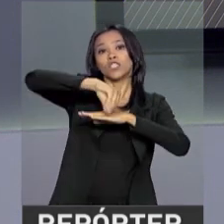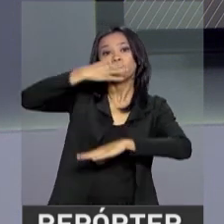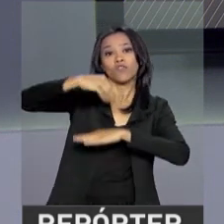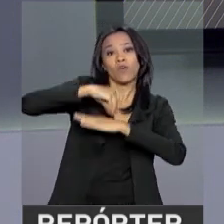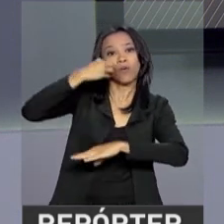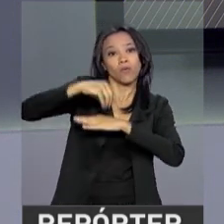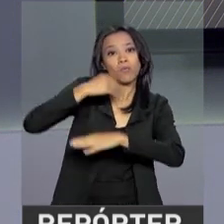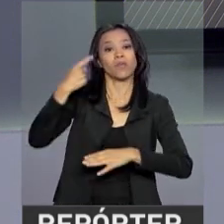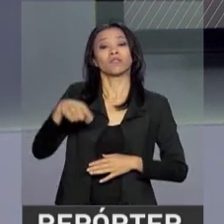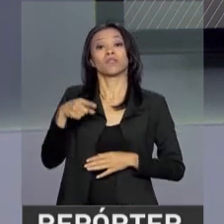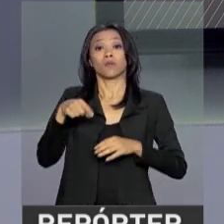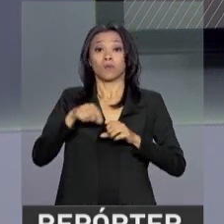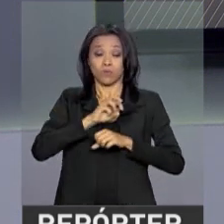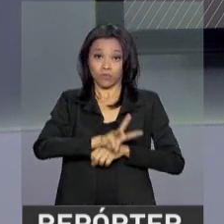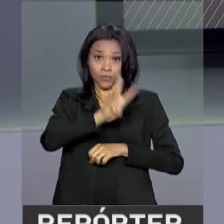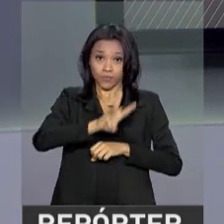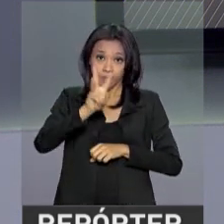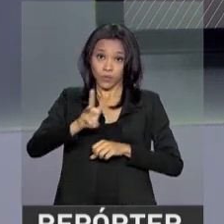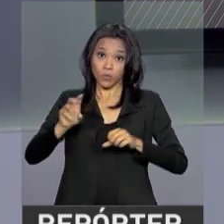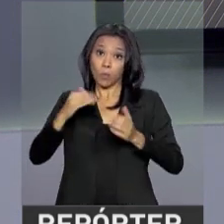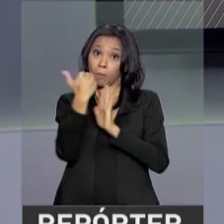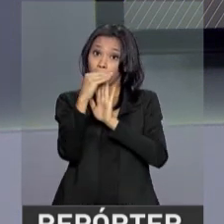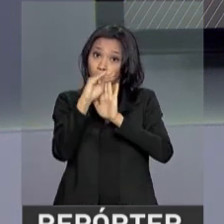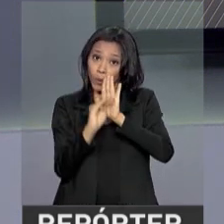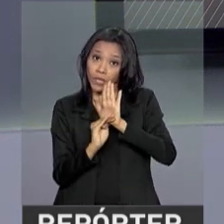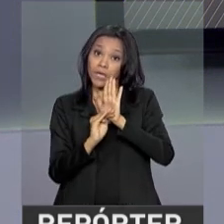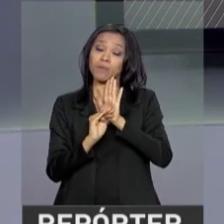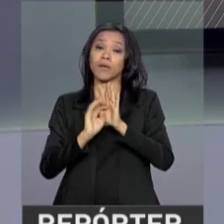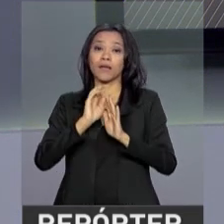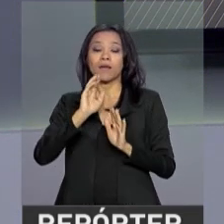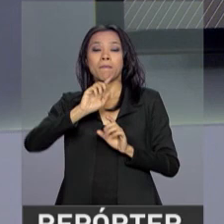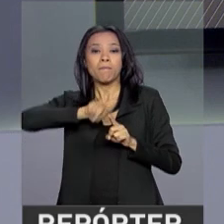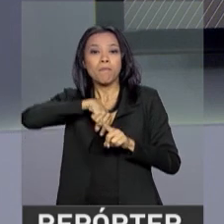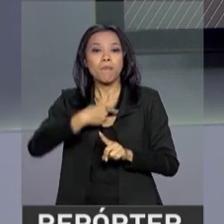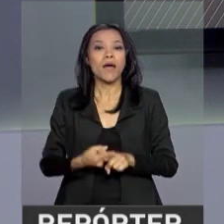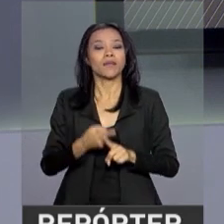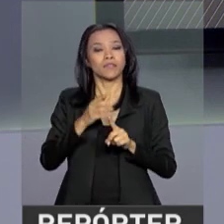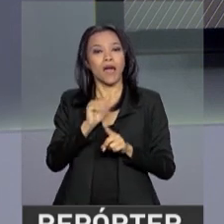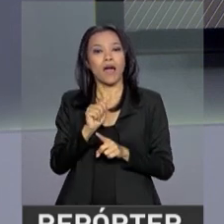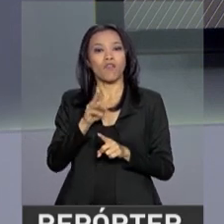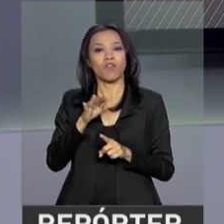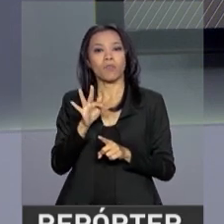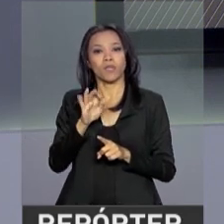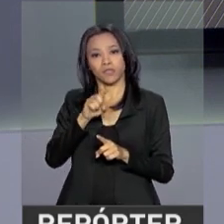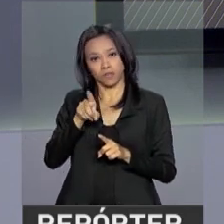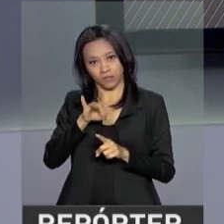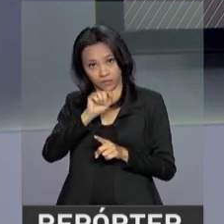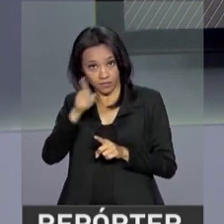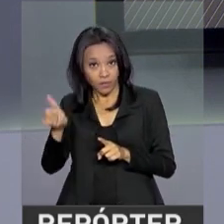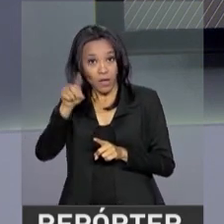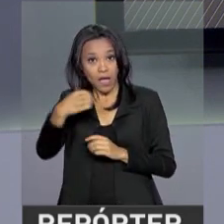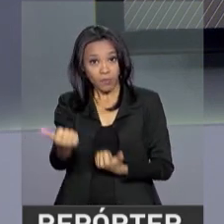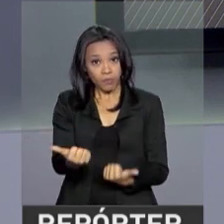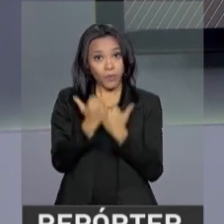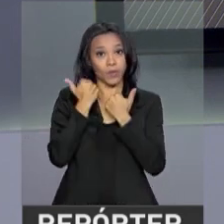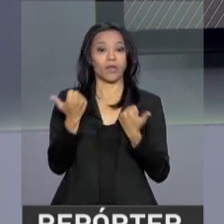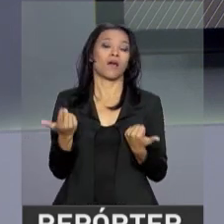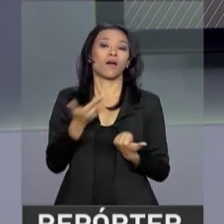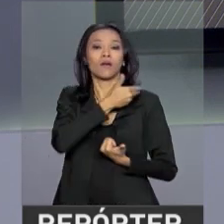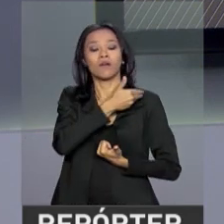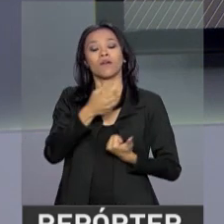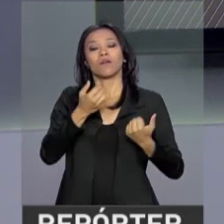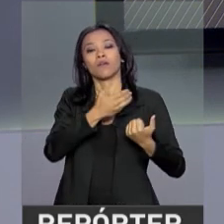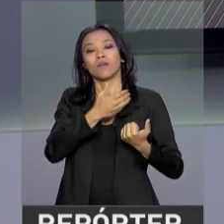mais alfabetização o sistema ajuda o ministério da educação acompanhar e contribuir com o apoio técnico do